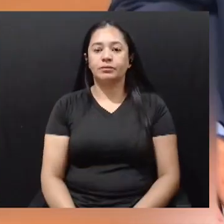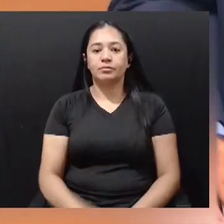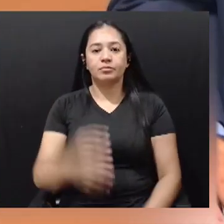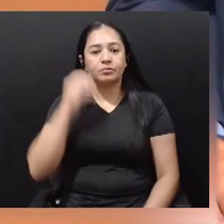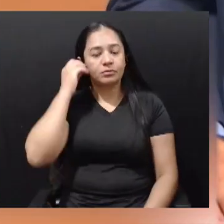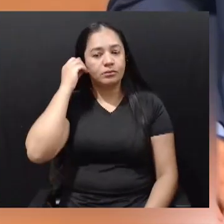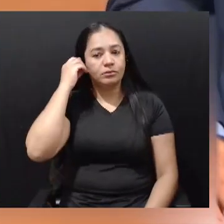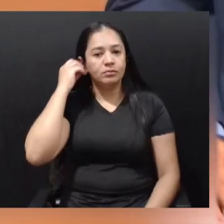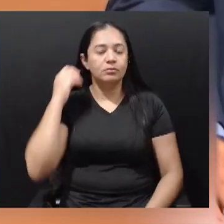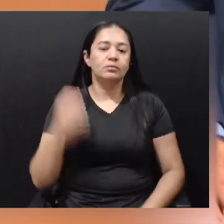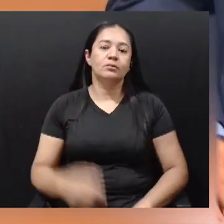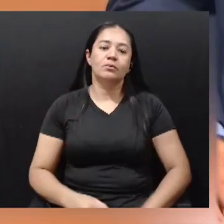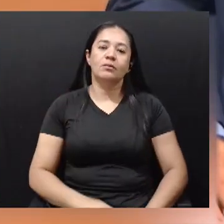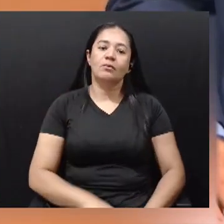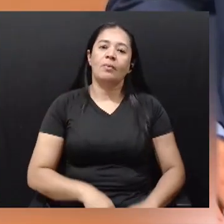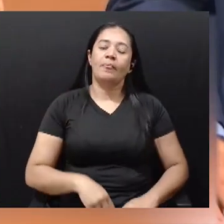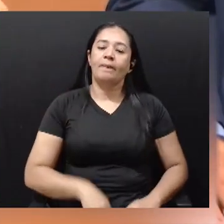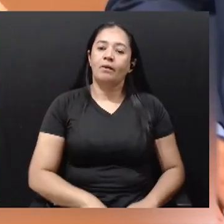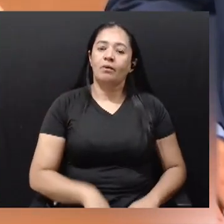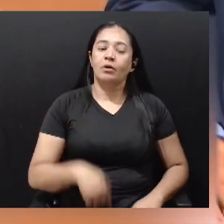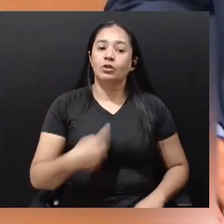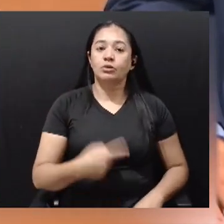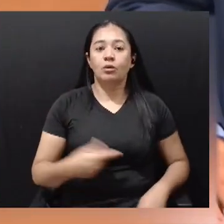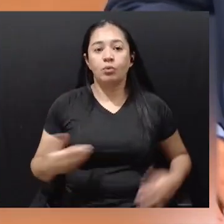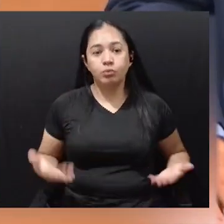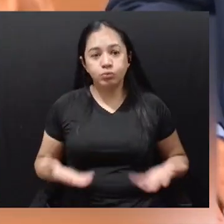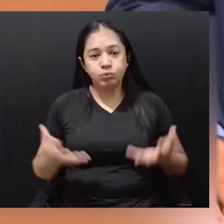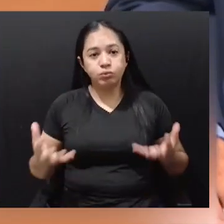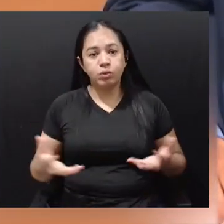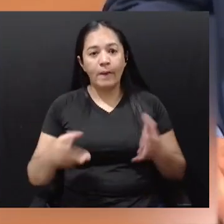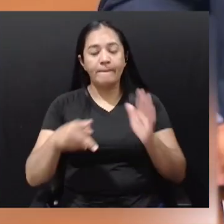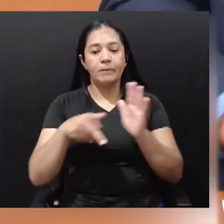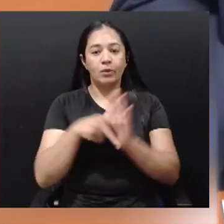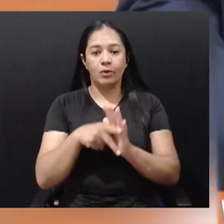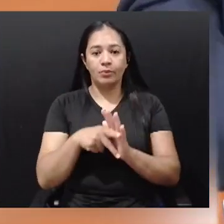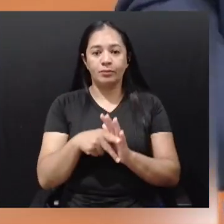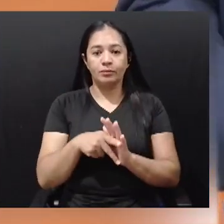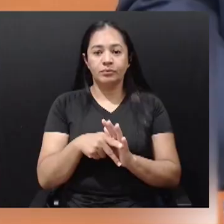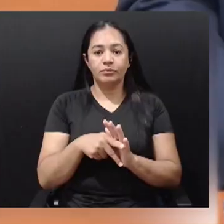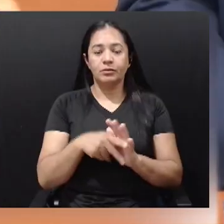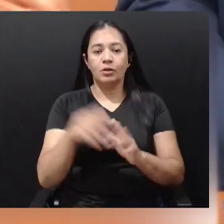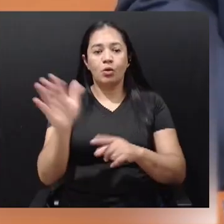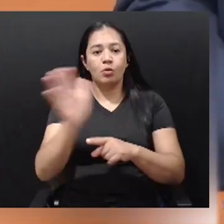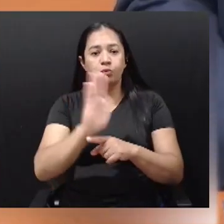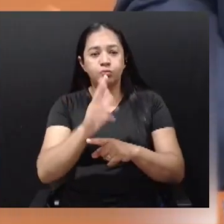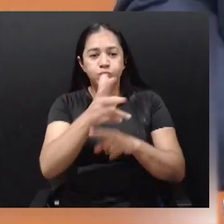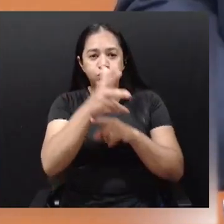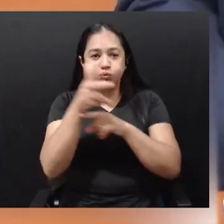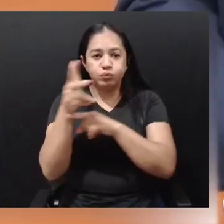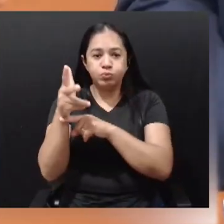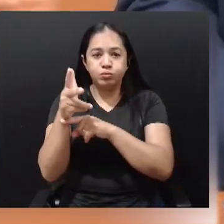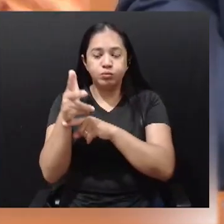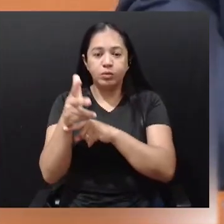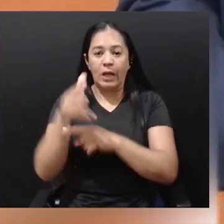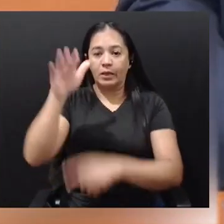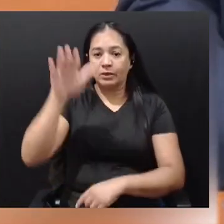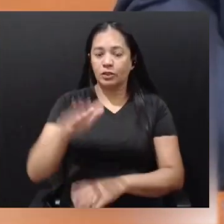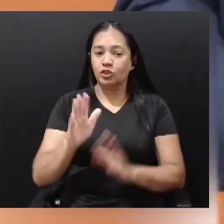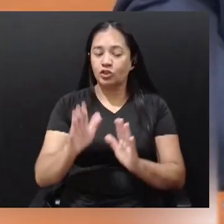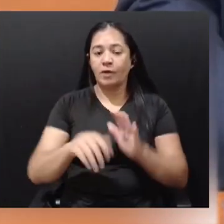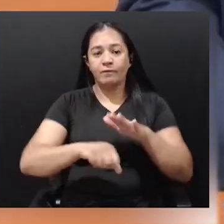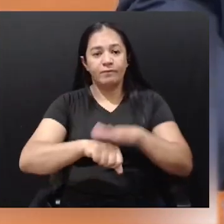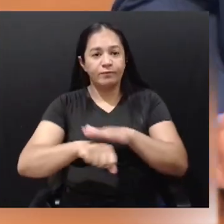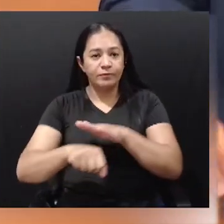dar incentivos para as filmagens que serão feitas nas cidades, que já estão sendo feitas, que já